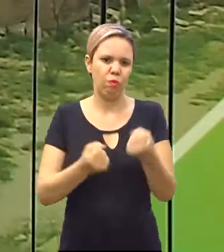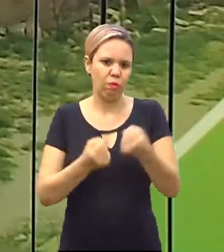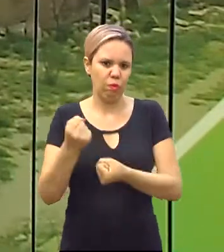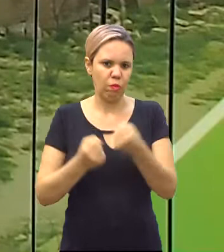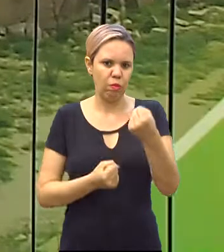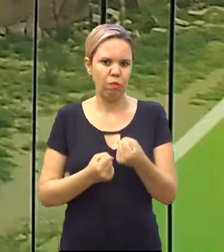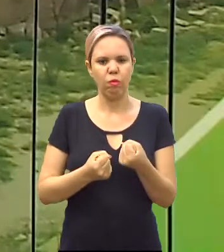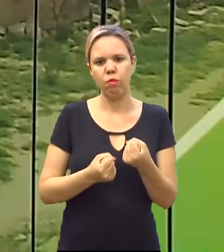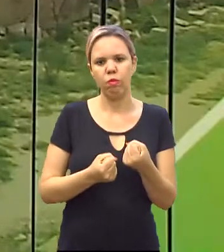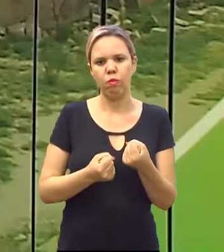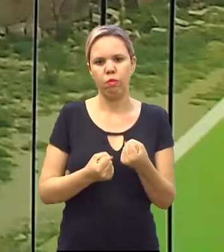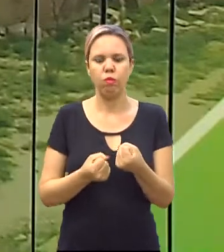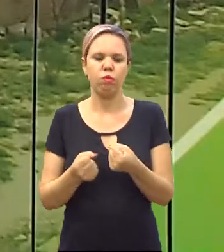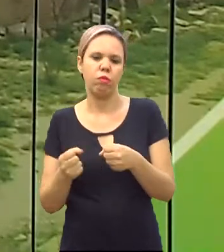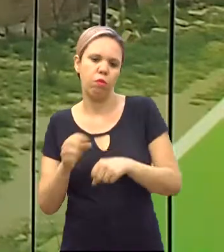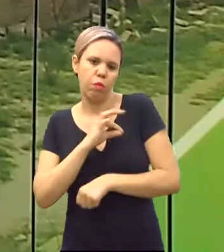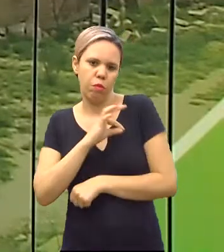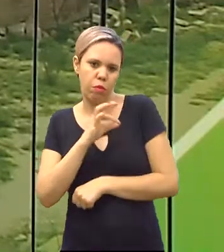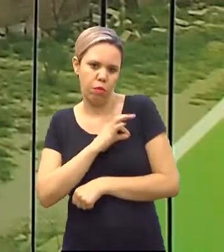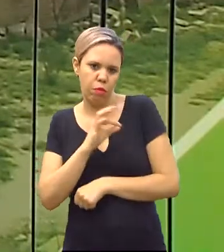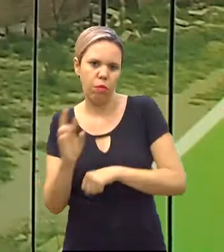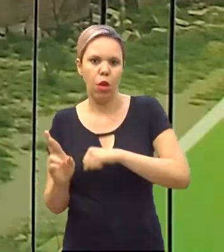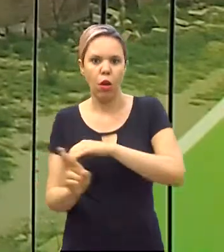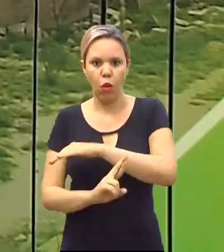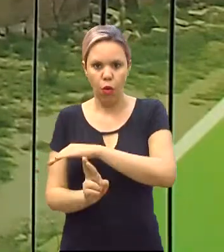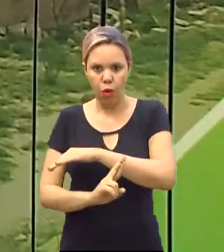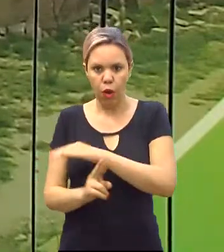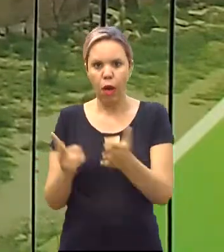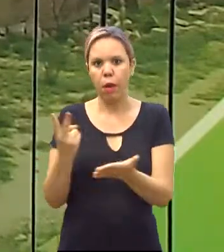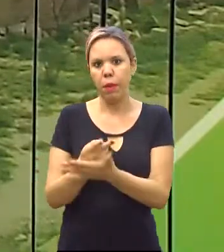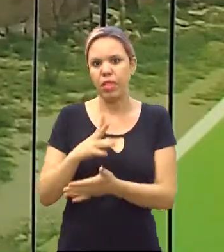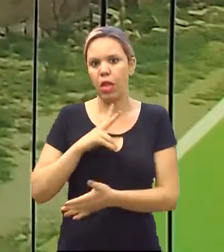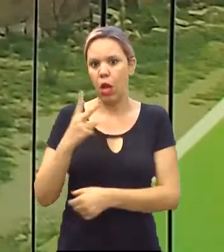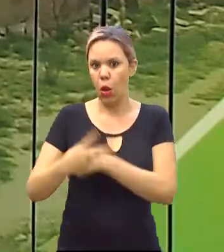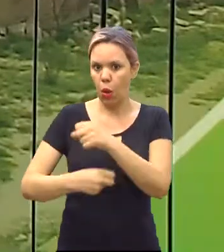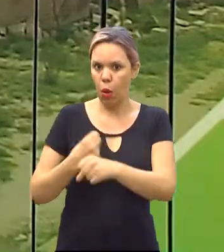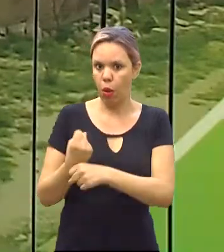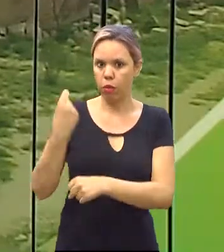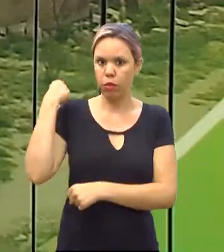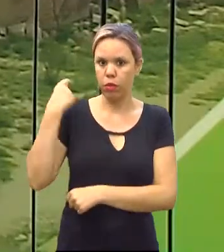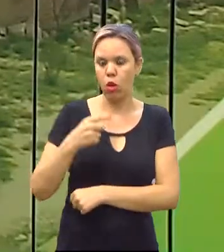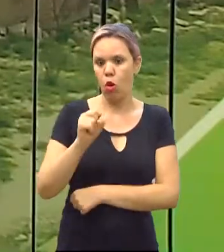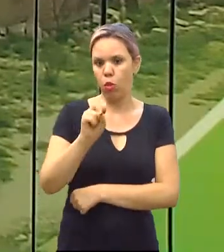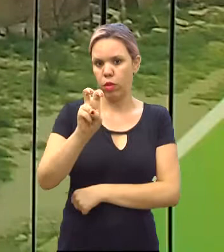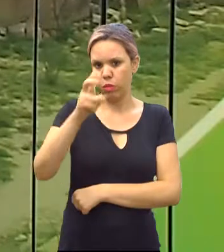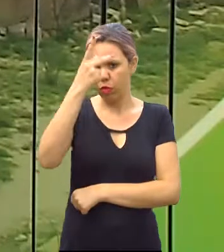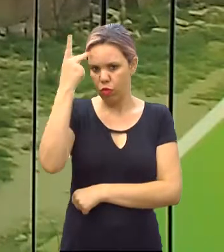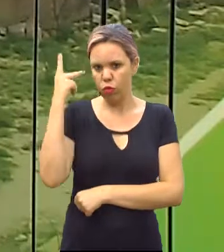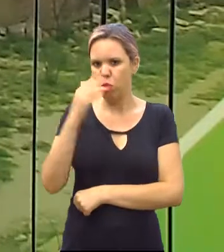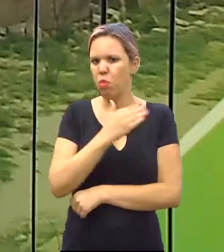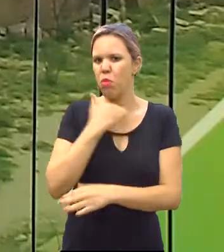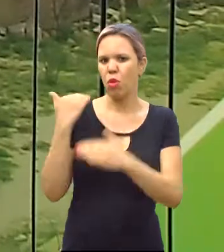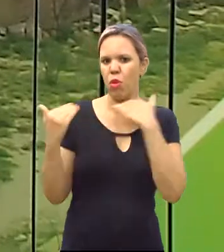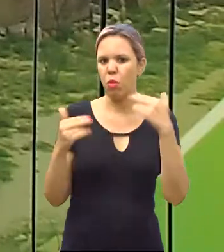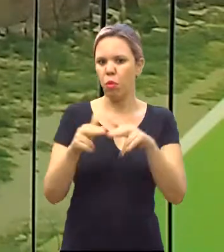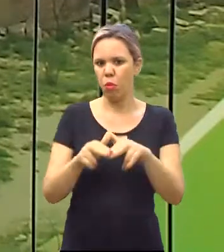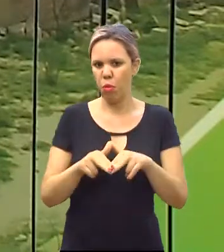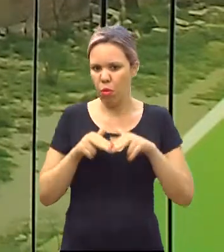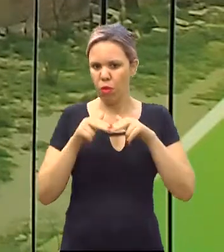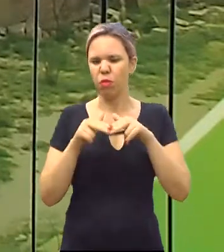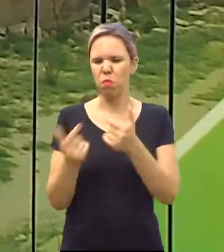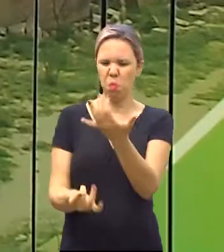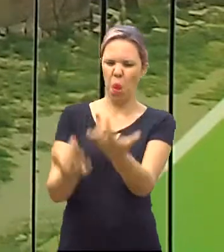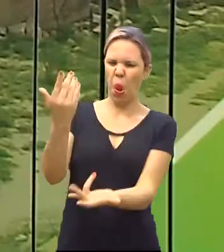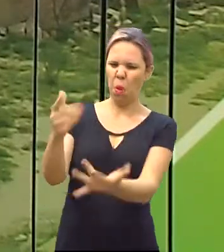pela patrulha rodoviária. Na mesma cidade, há 2 anos, 85 pessoas morreram por causa de